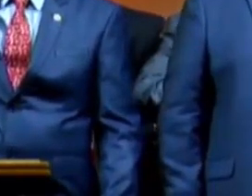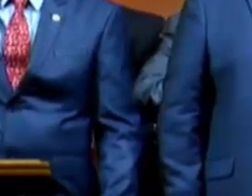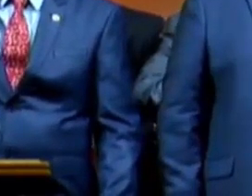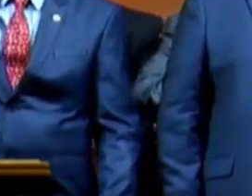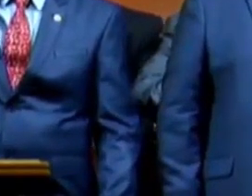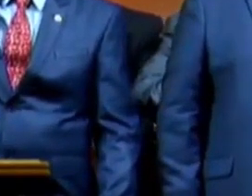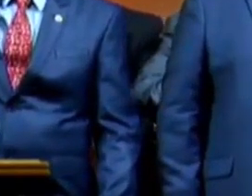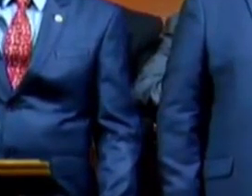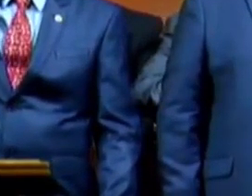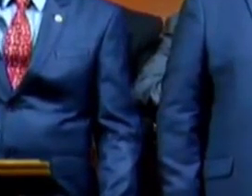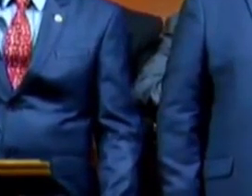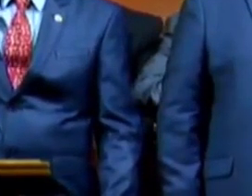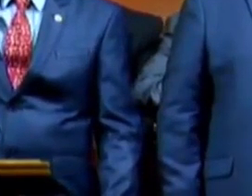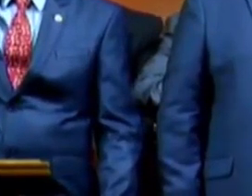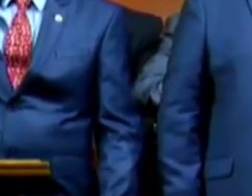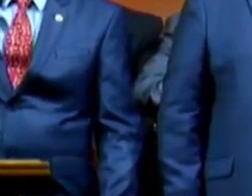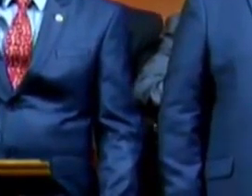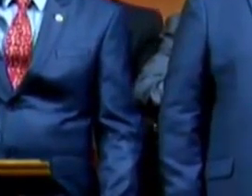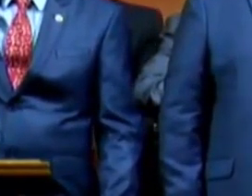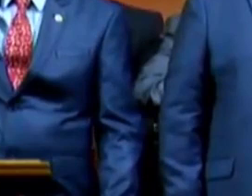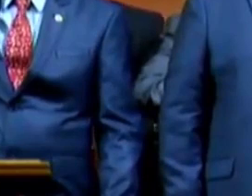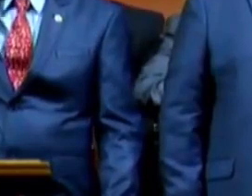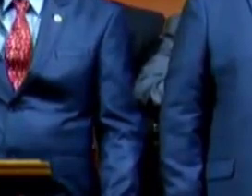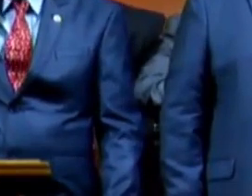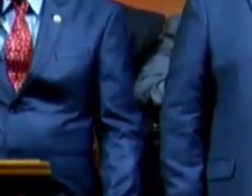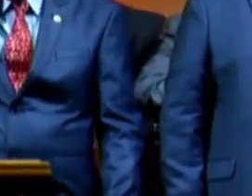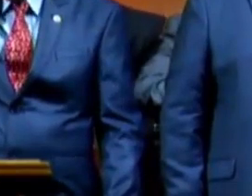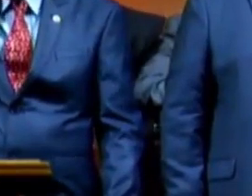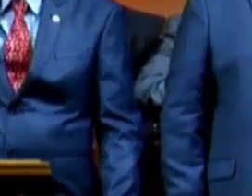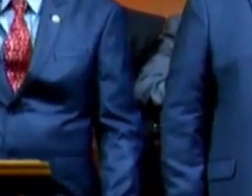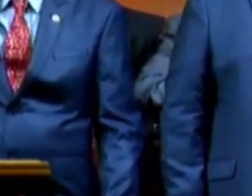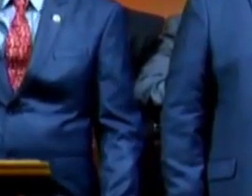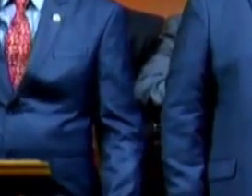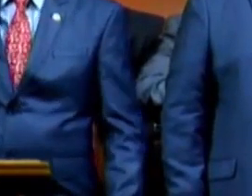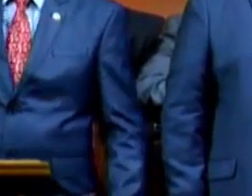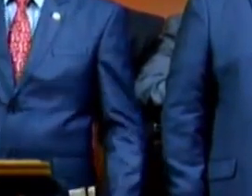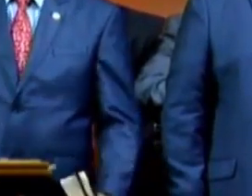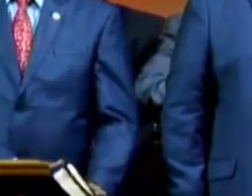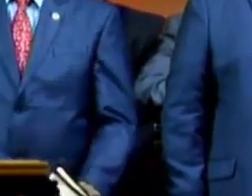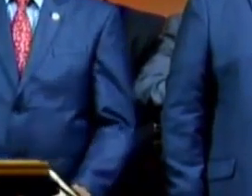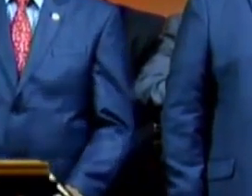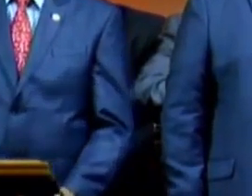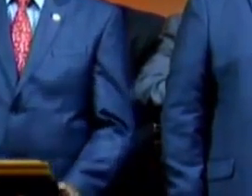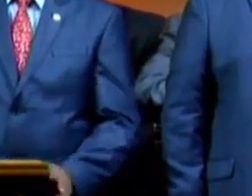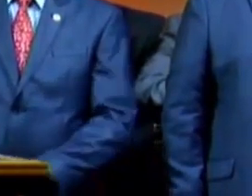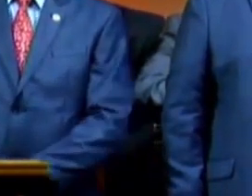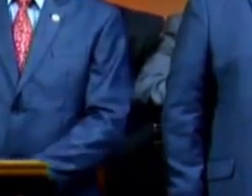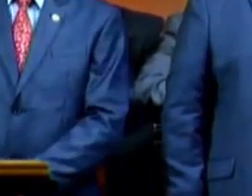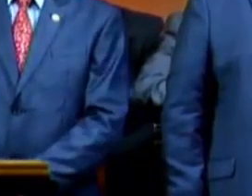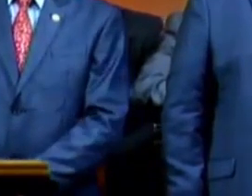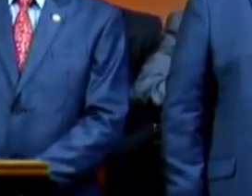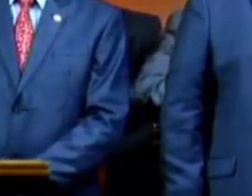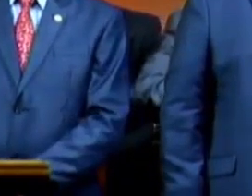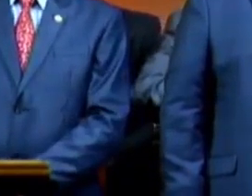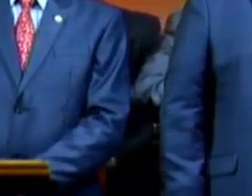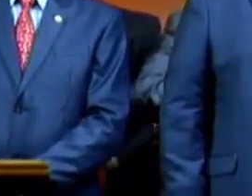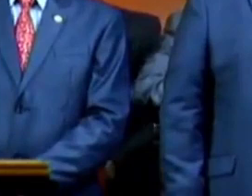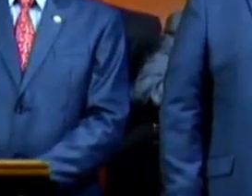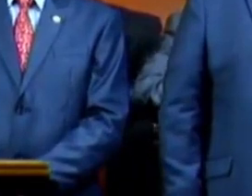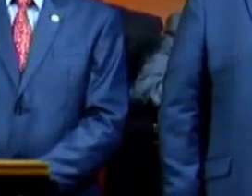for positiva, junto da direita, você levantará sua mão esquerda. A primeira pergunta